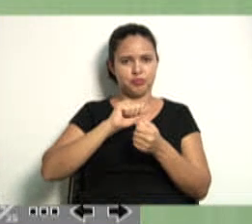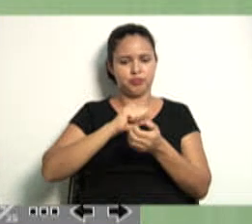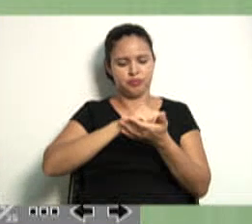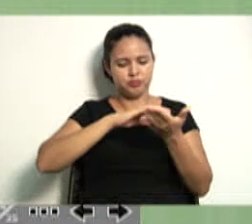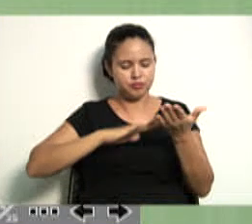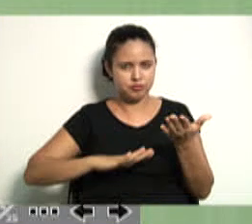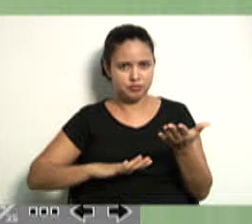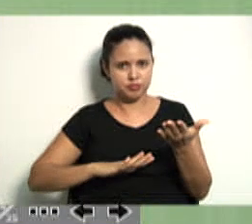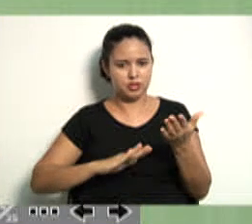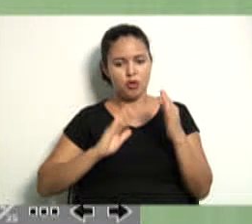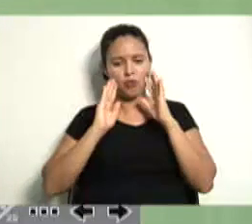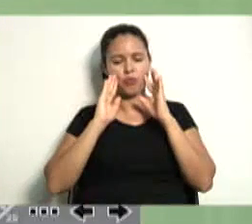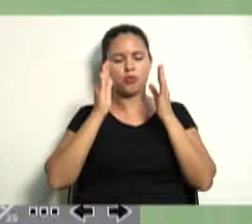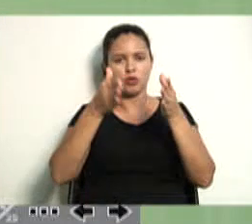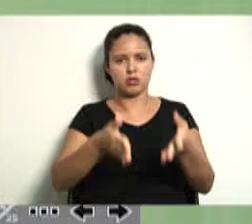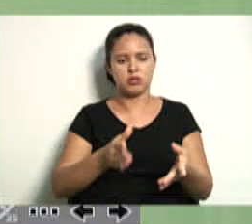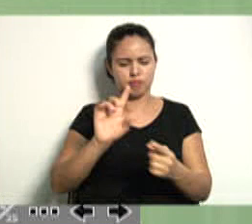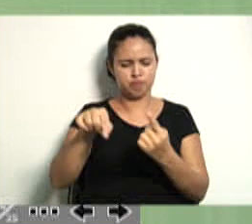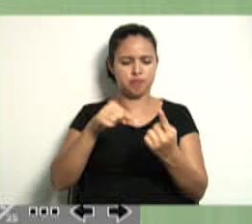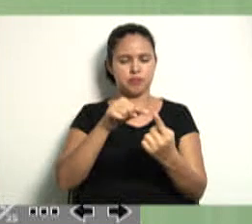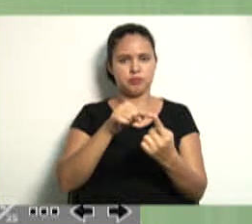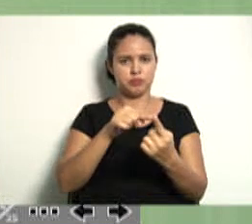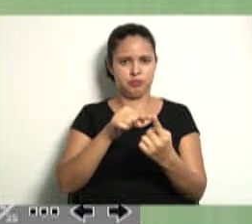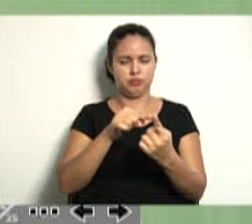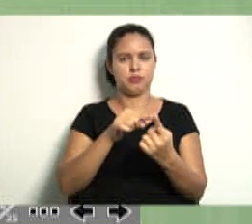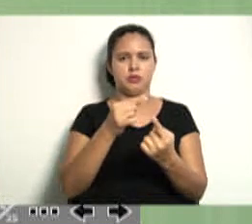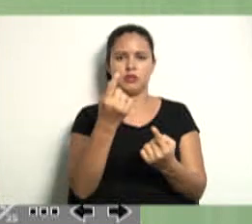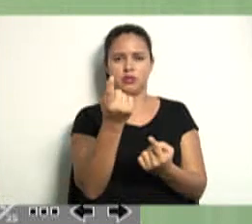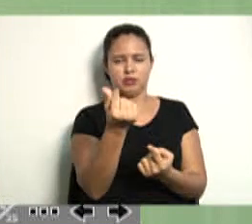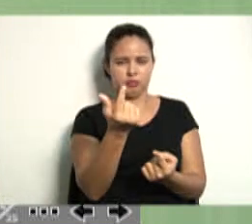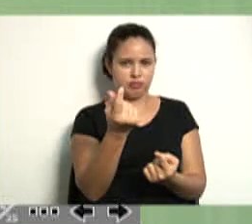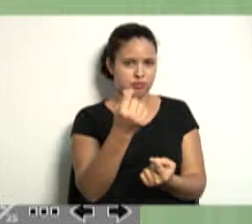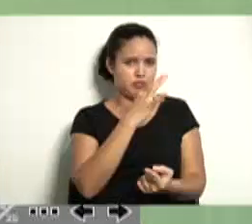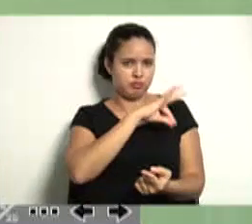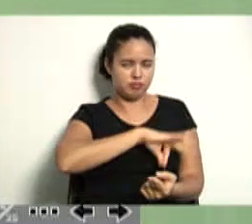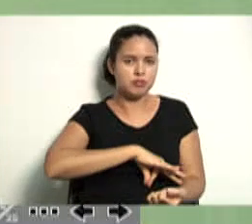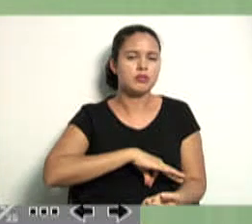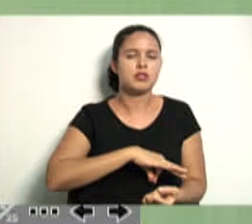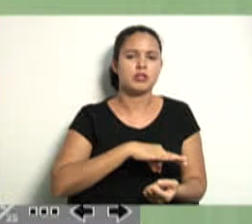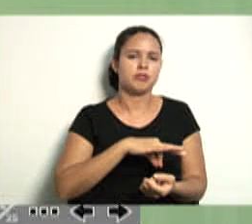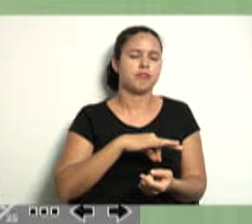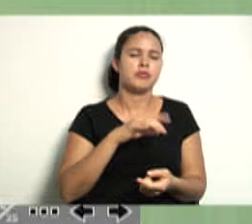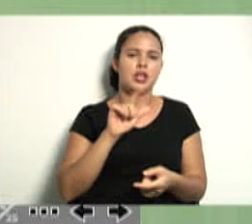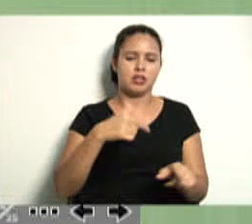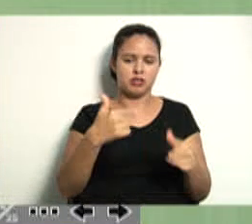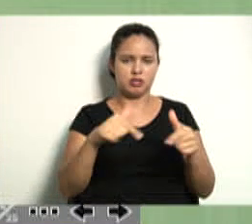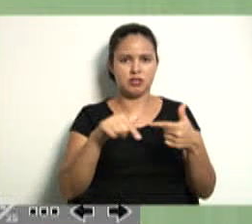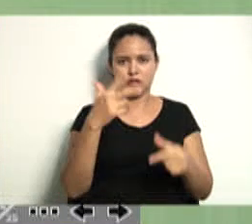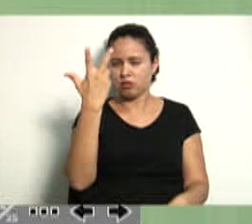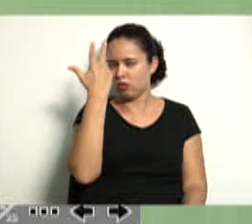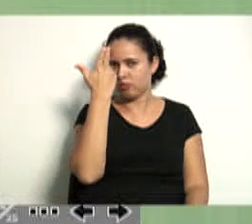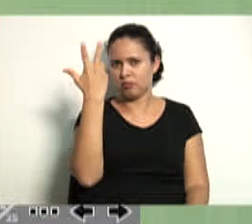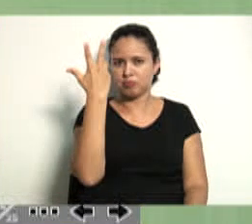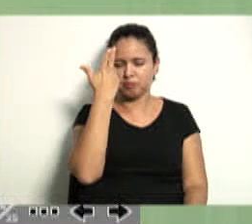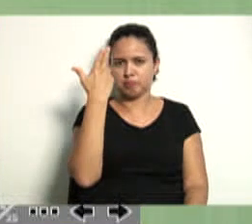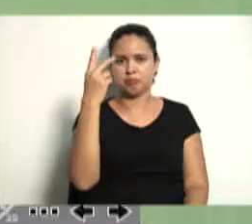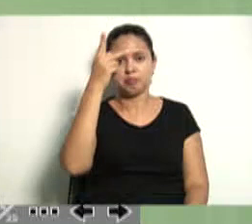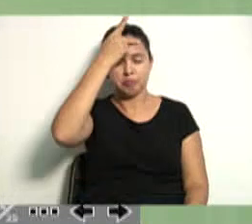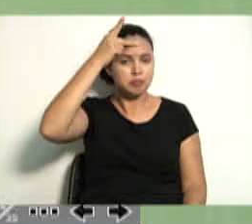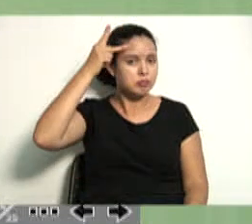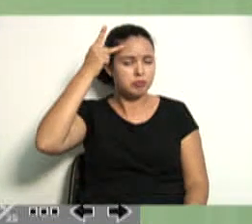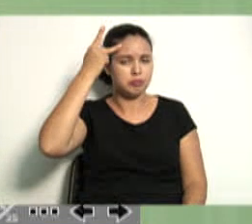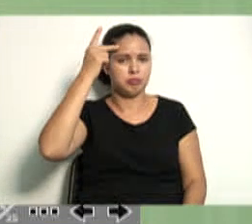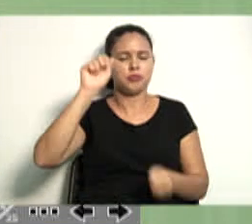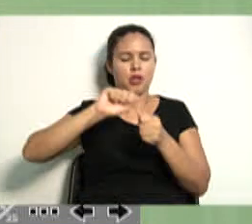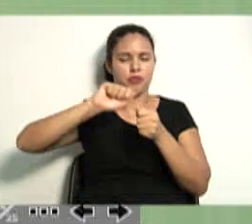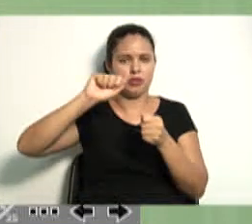fins econômicos. É o trabalho considerado o trabalho normal. A pessoa executa